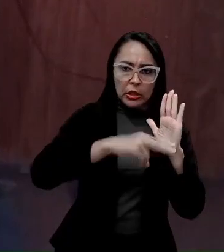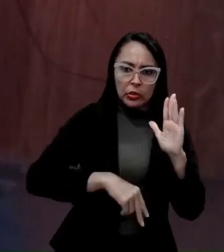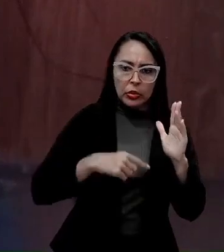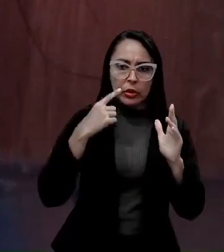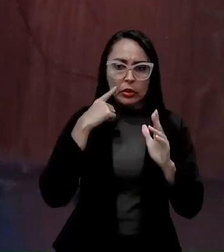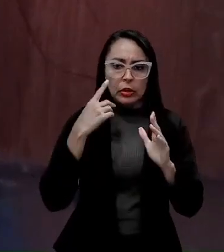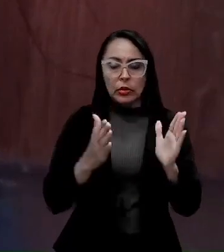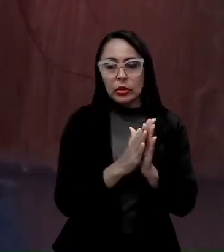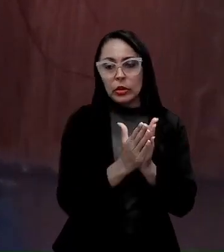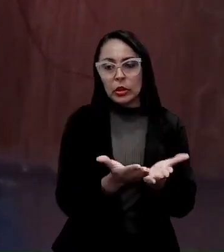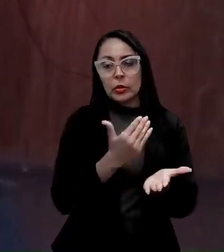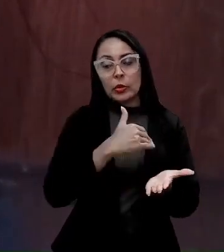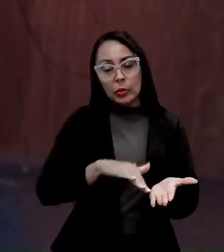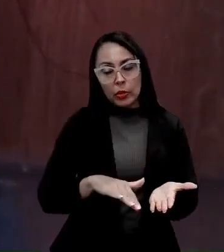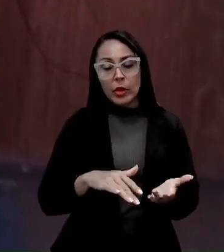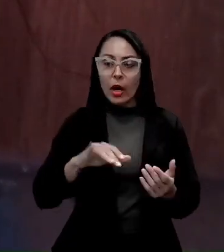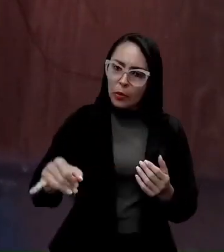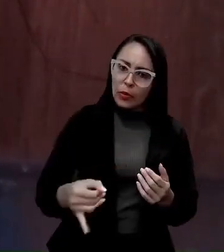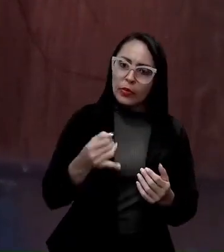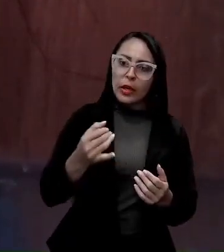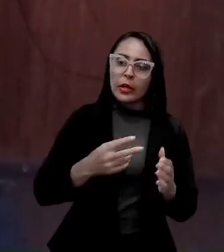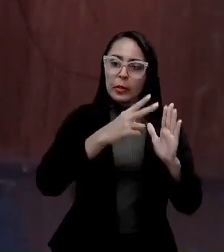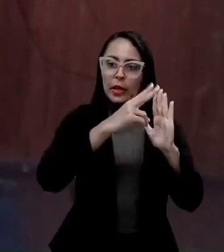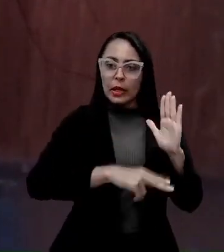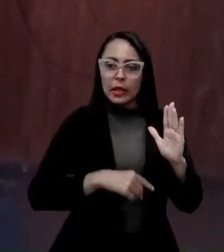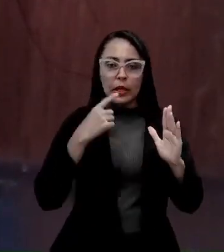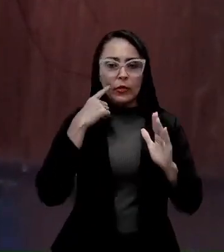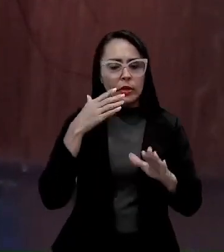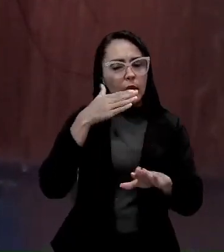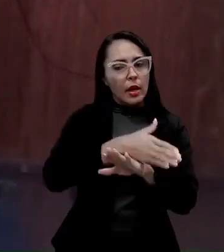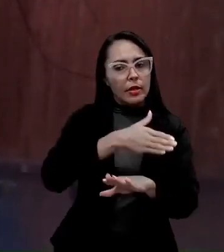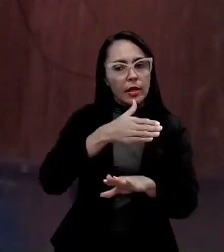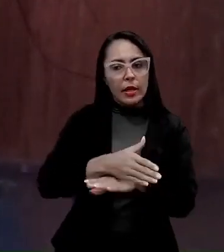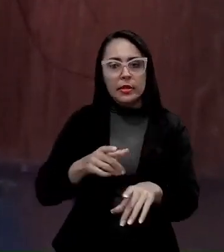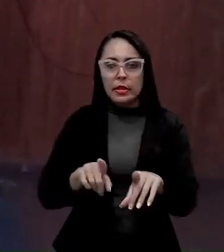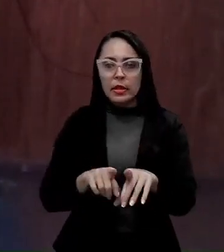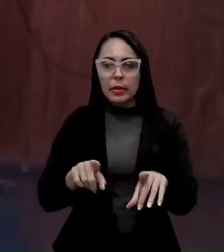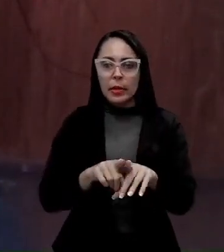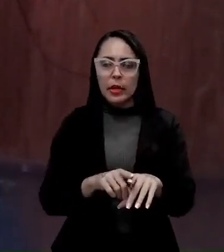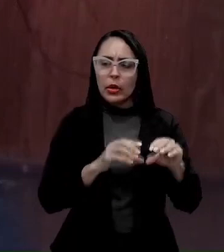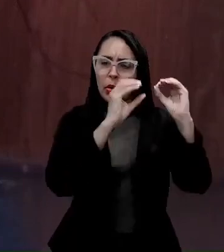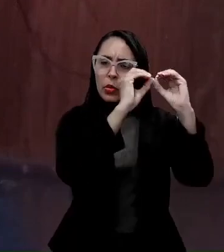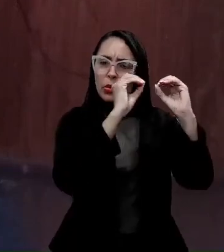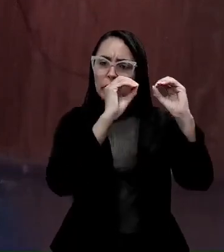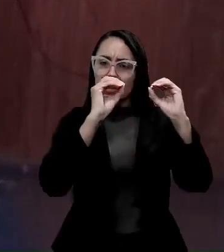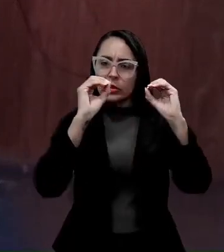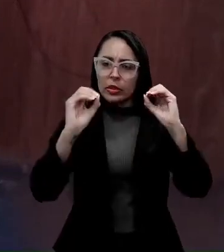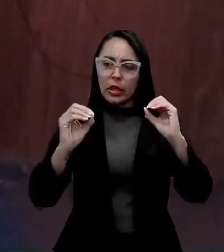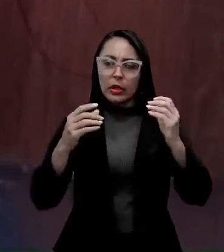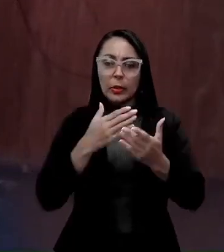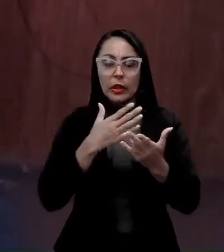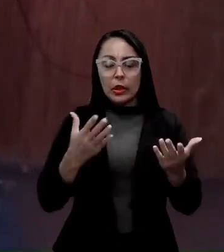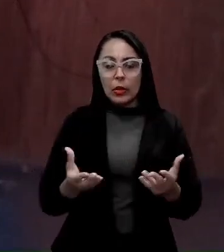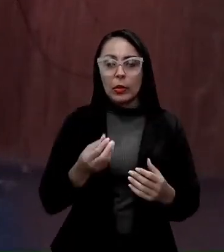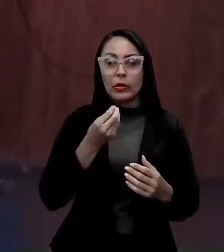e-book, aproveite para ler. Recomendo também que você acesse os destaques e o material complementar da